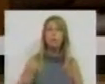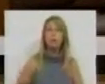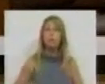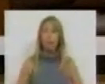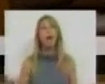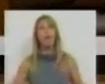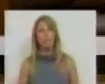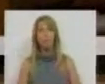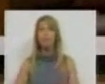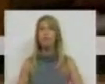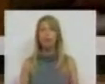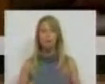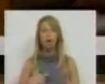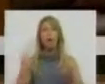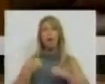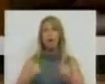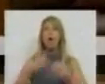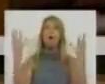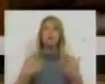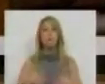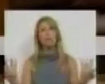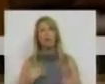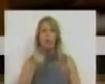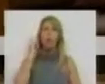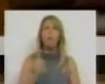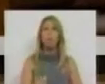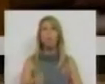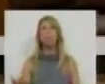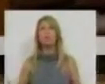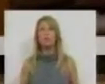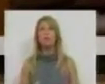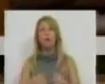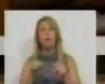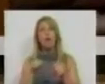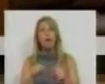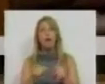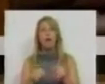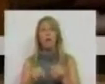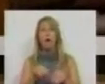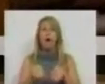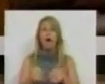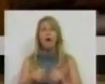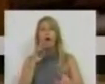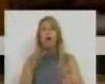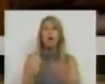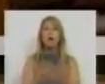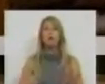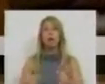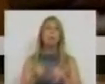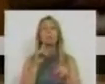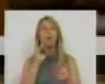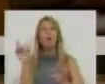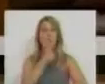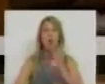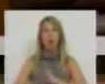feitas. O Tratado Orçamental é, assim, um instrumento de imposição e obrigação que paira sobre os países da Europa, obrigando-os a cumprirem metas para o